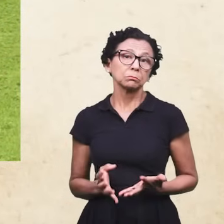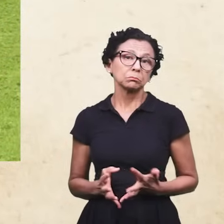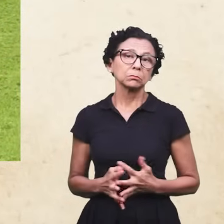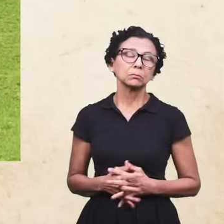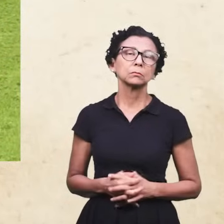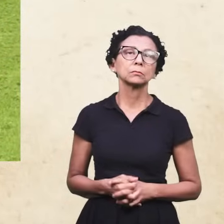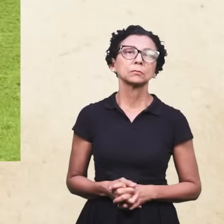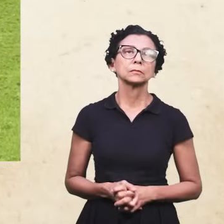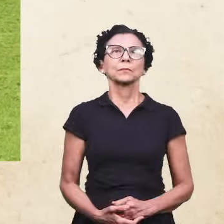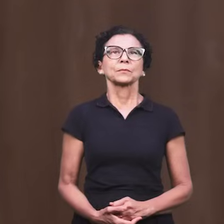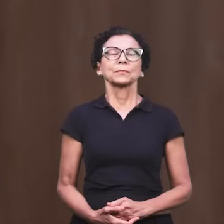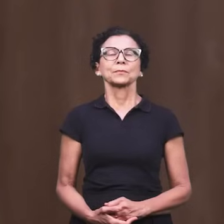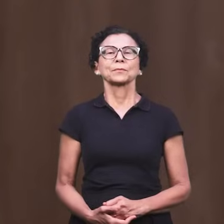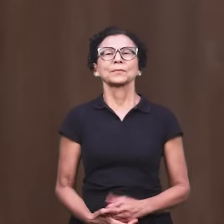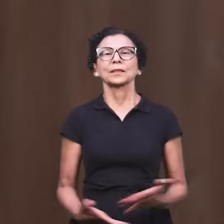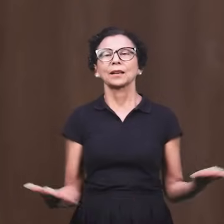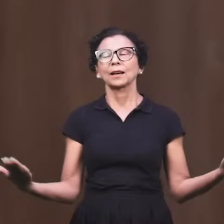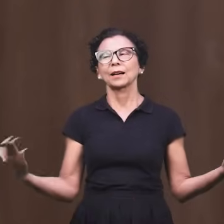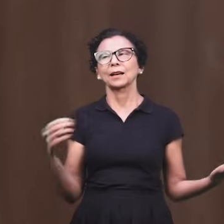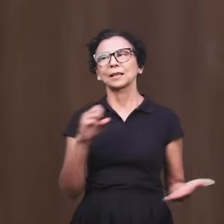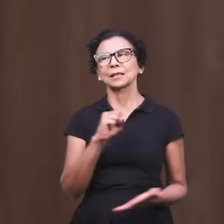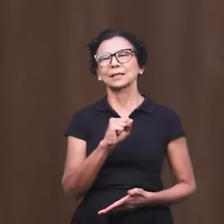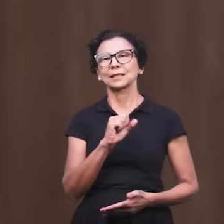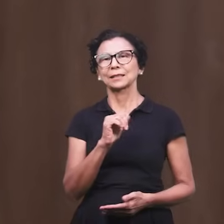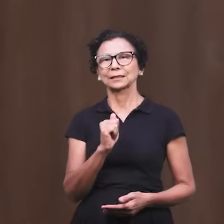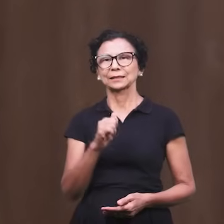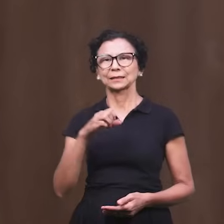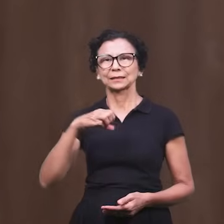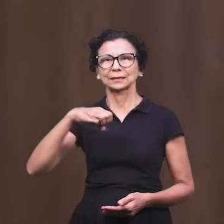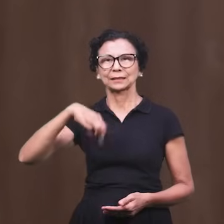a minha pergunta vai em cima disso. Samuel.